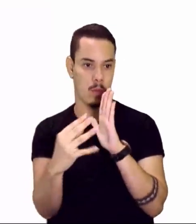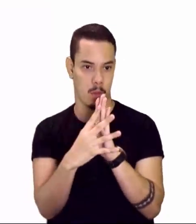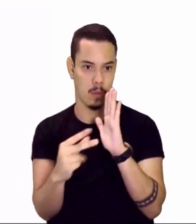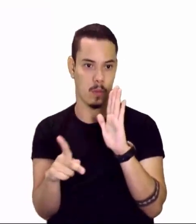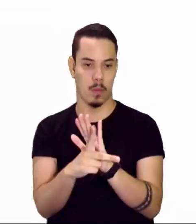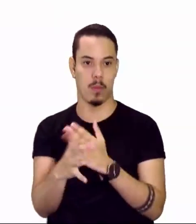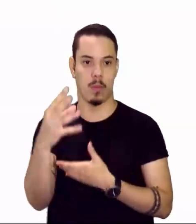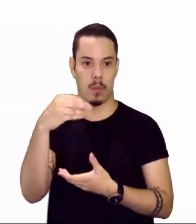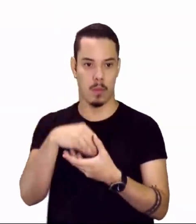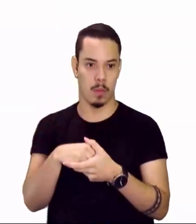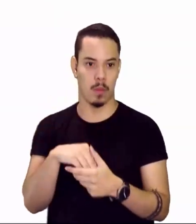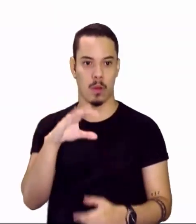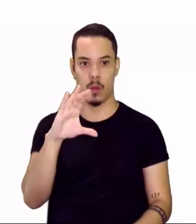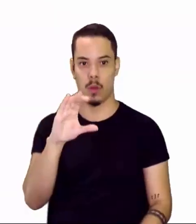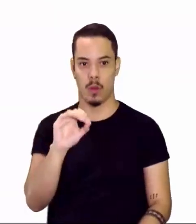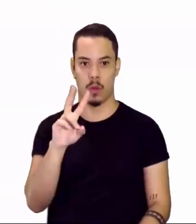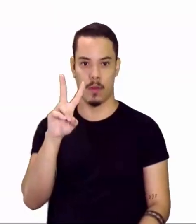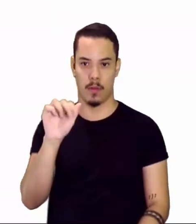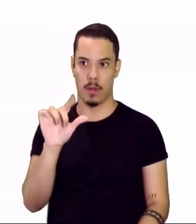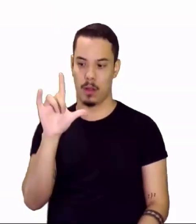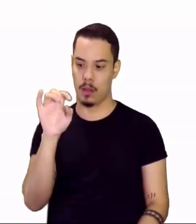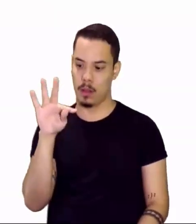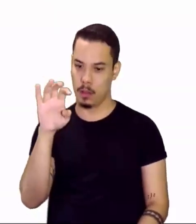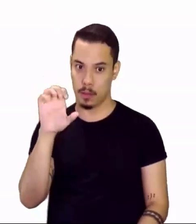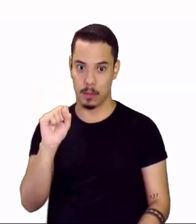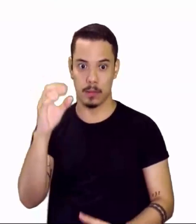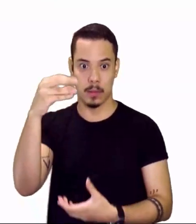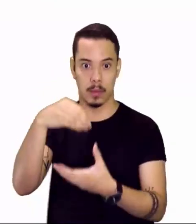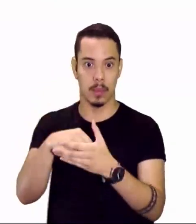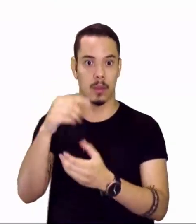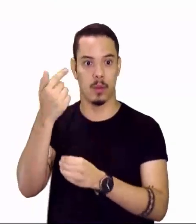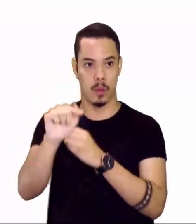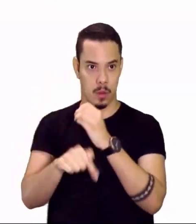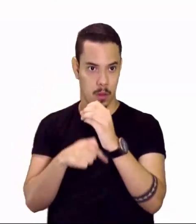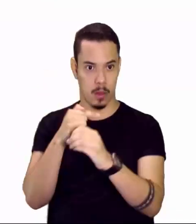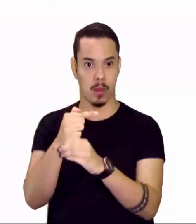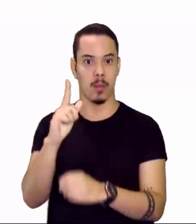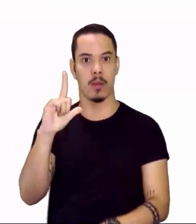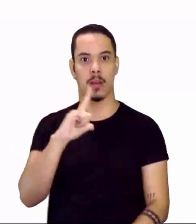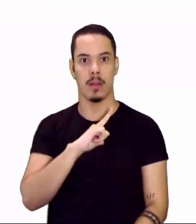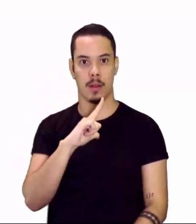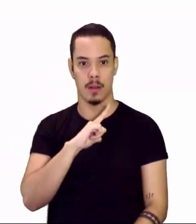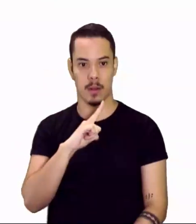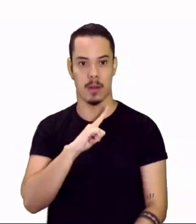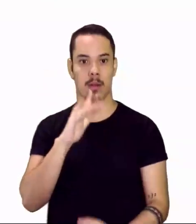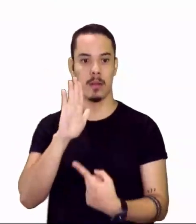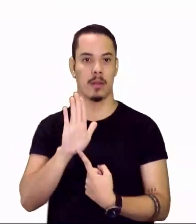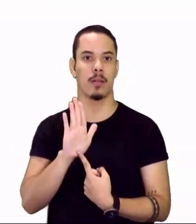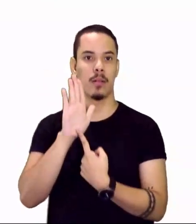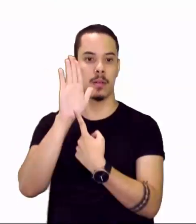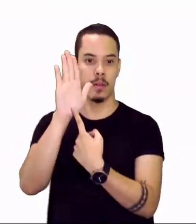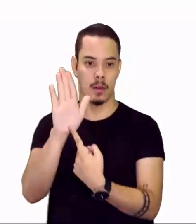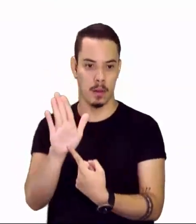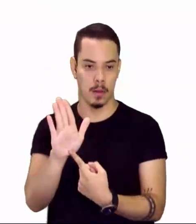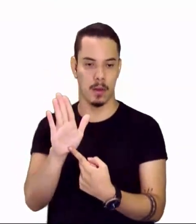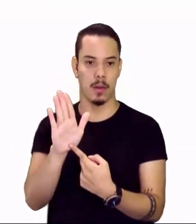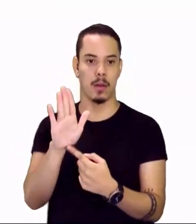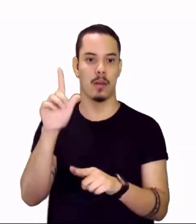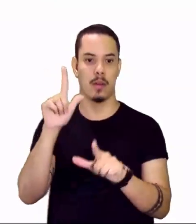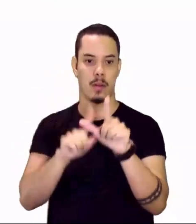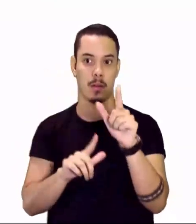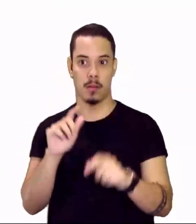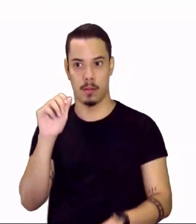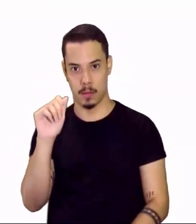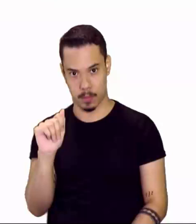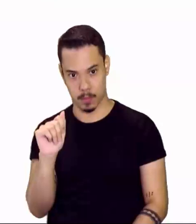moléculas com ligações covalentes entre os seus átomos. Aí a gente tem a molécula representada aqui, ó, pela letra